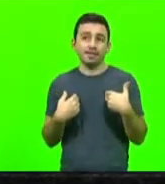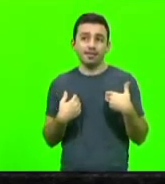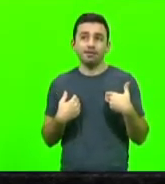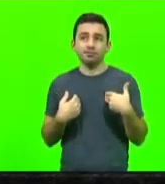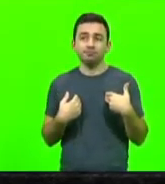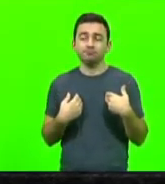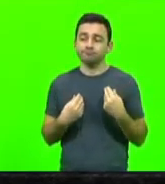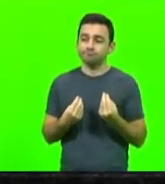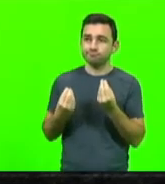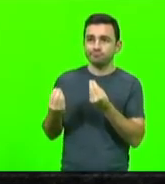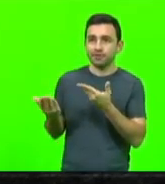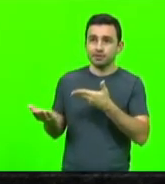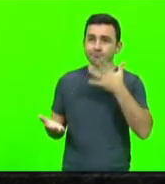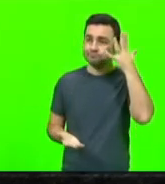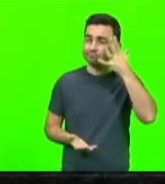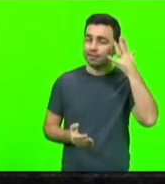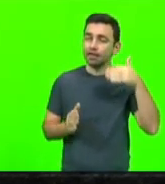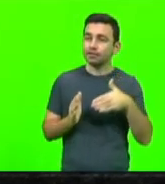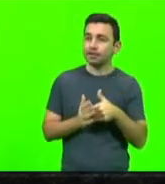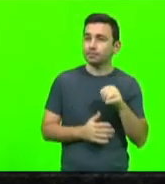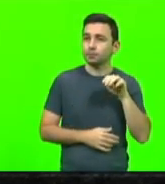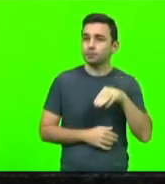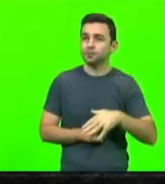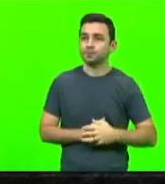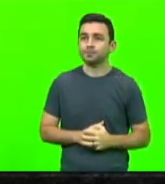por até 10 minutos.